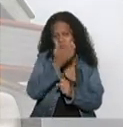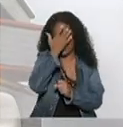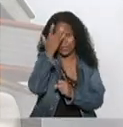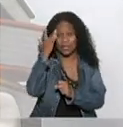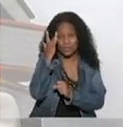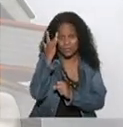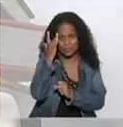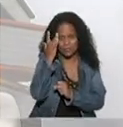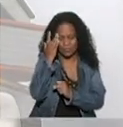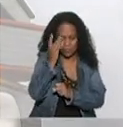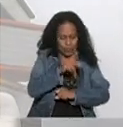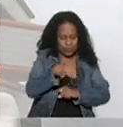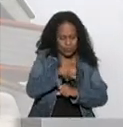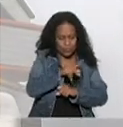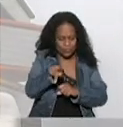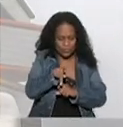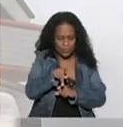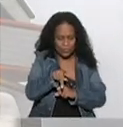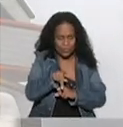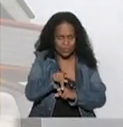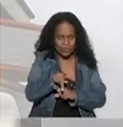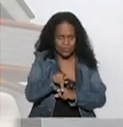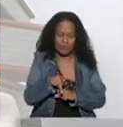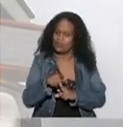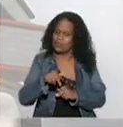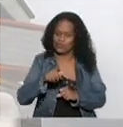de cooperação também, como com as crianças,